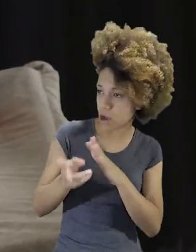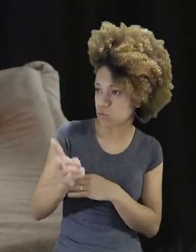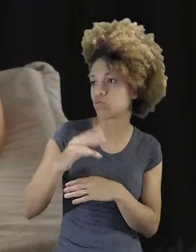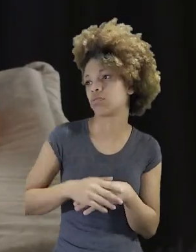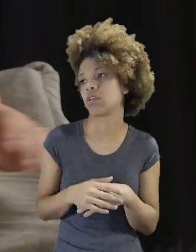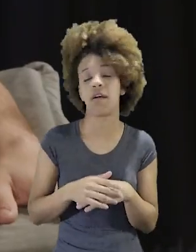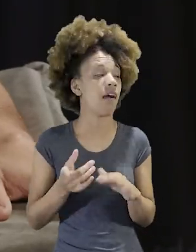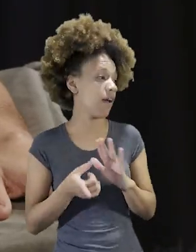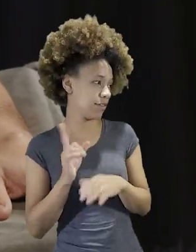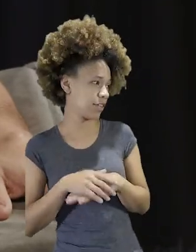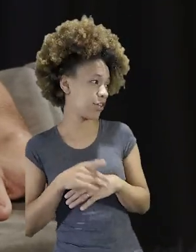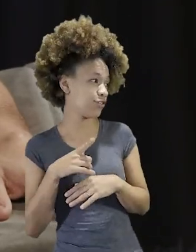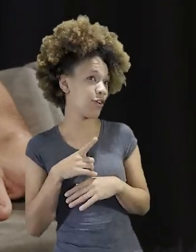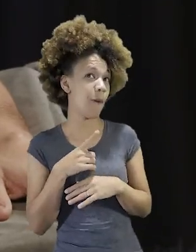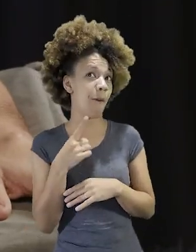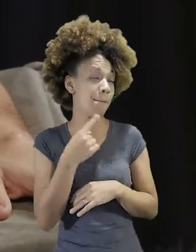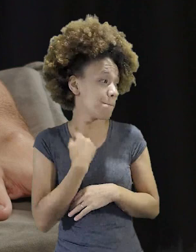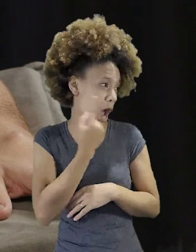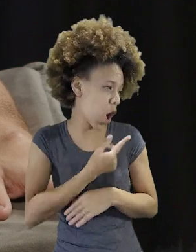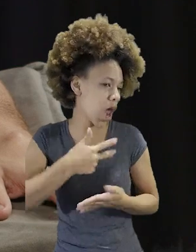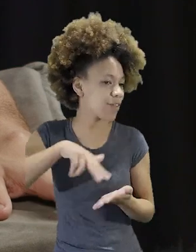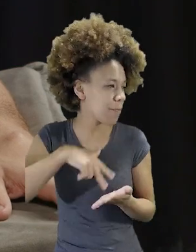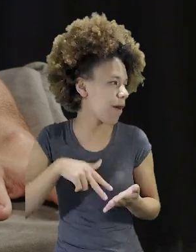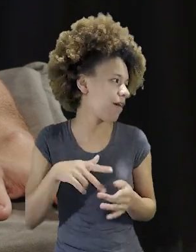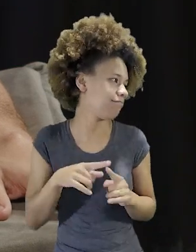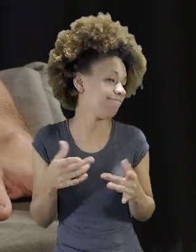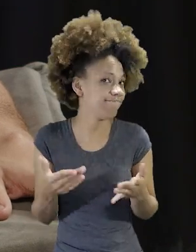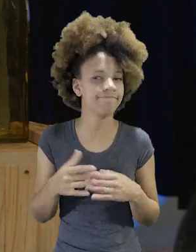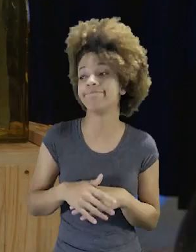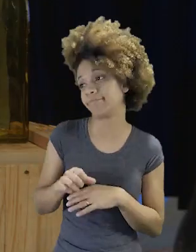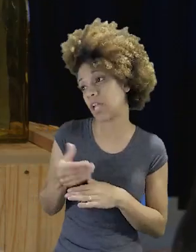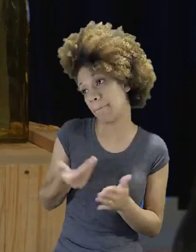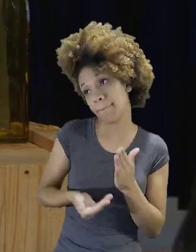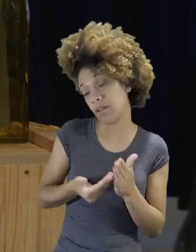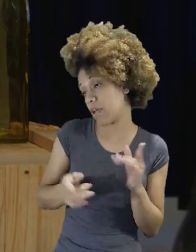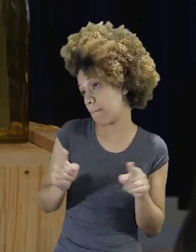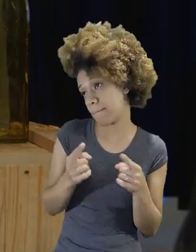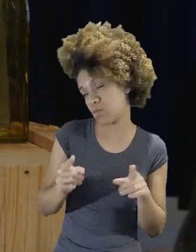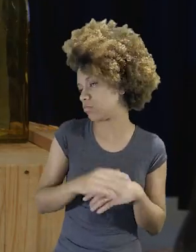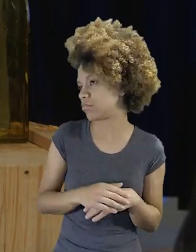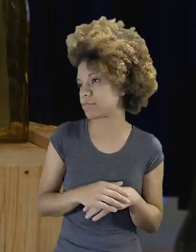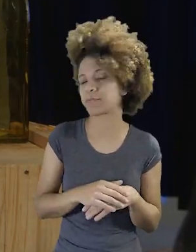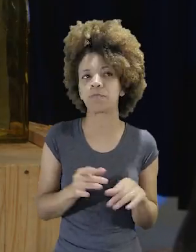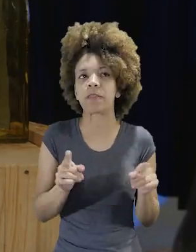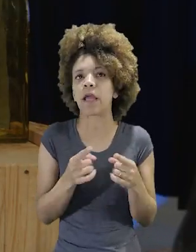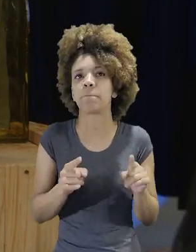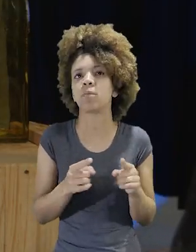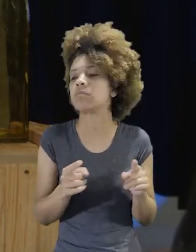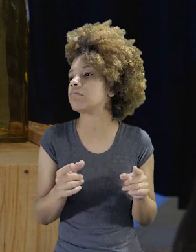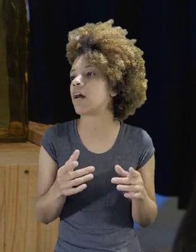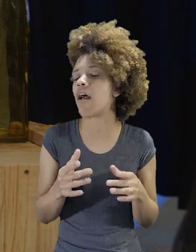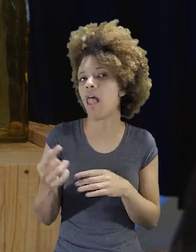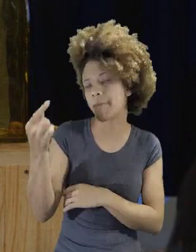a matança antigamente o cara acabou o maior num baile Eu vi numa música A gente vai só perder música a música